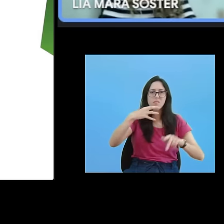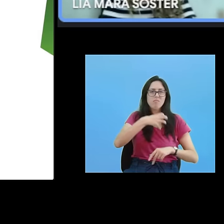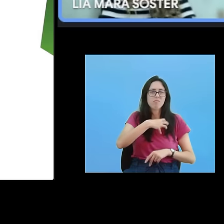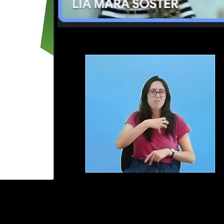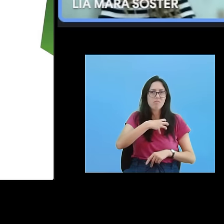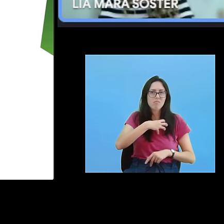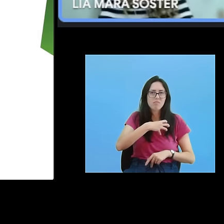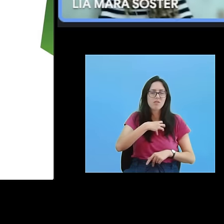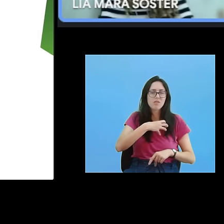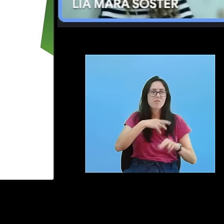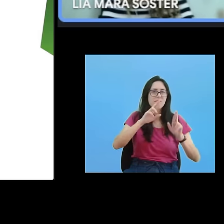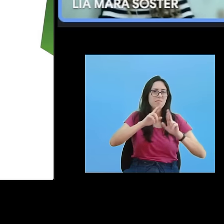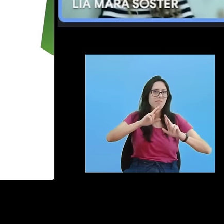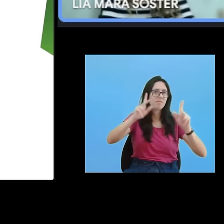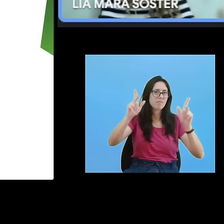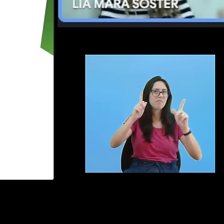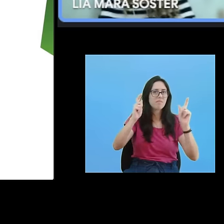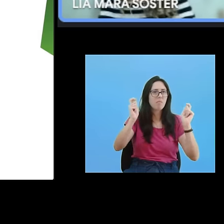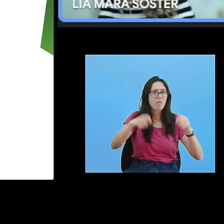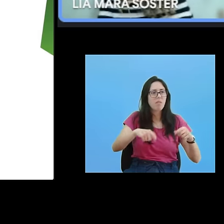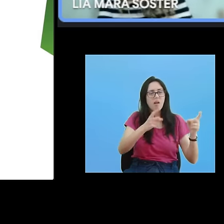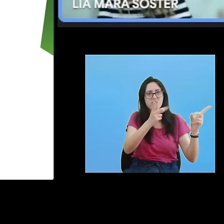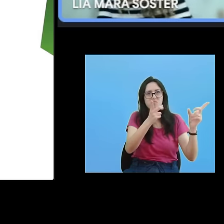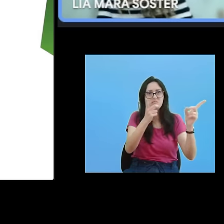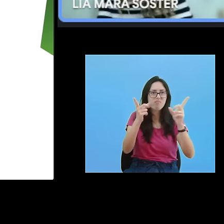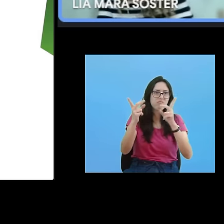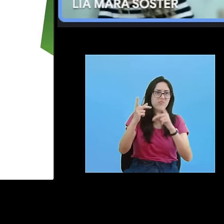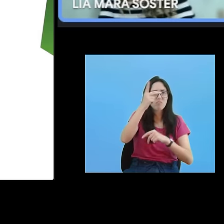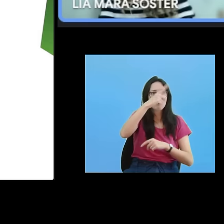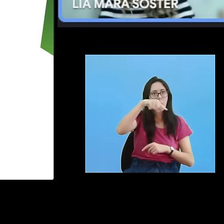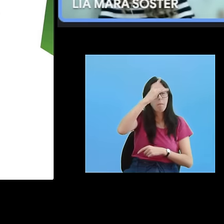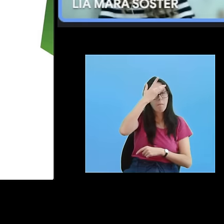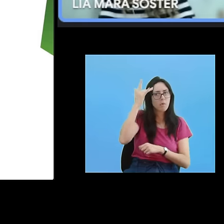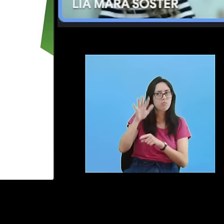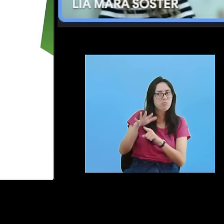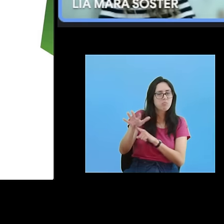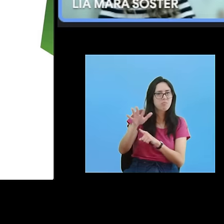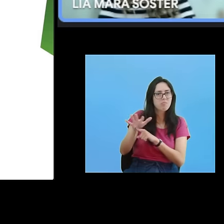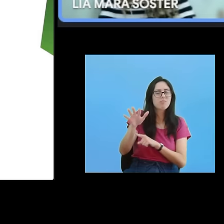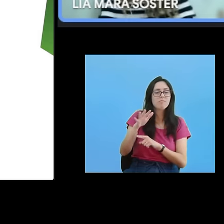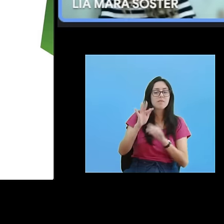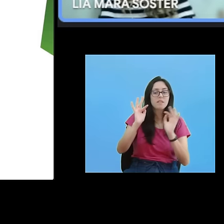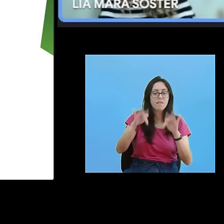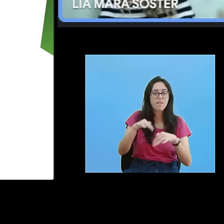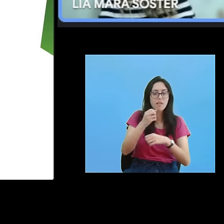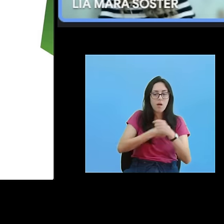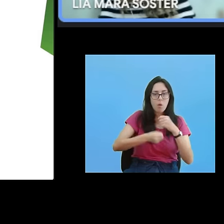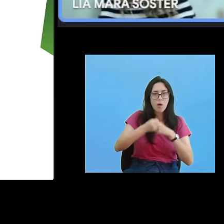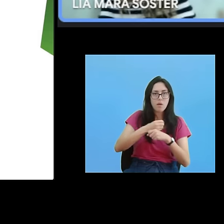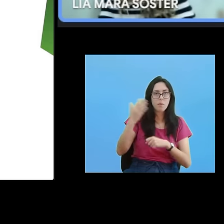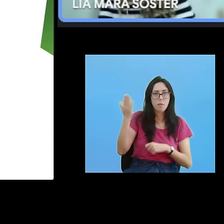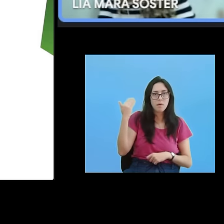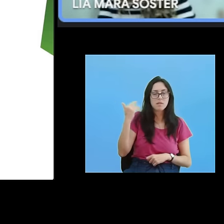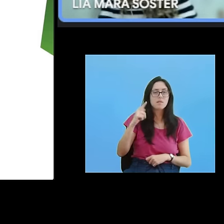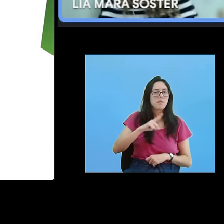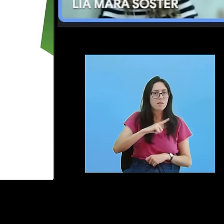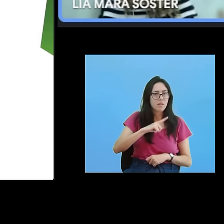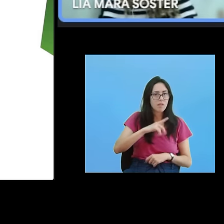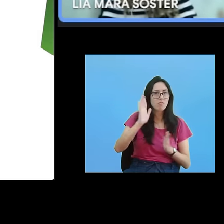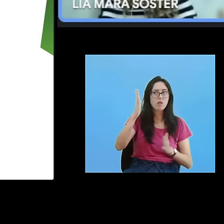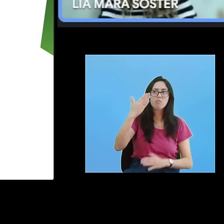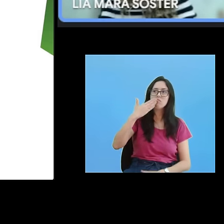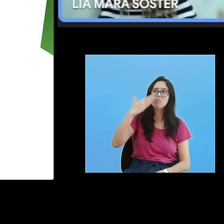que permitiu uma comercialização, uma procura, e que no final do ano passado nós tivemos uma encomenda